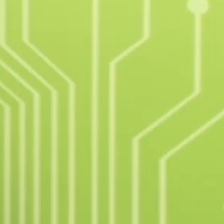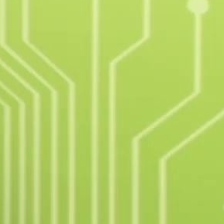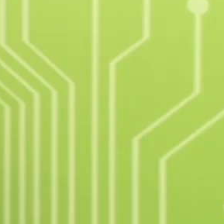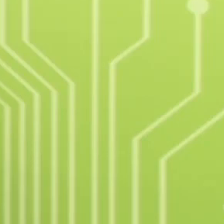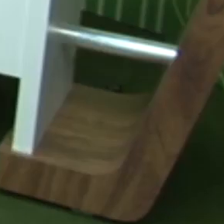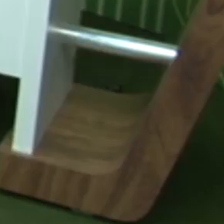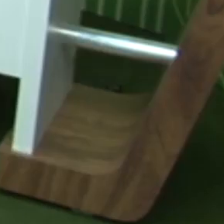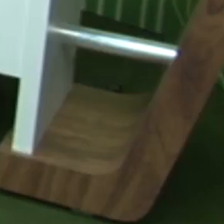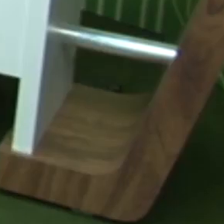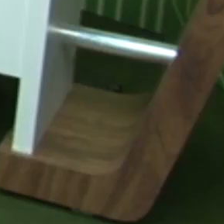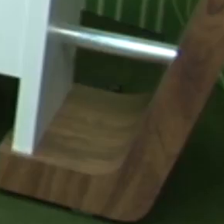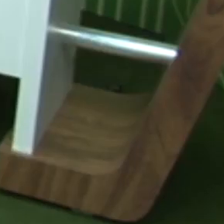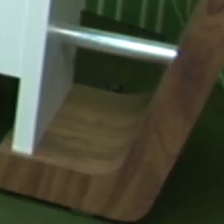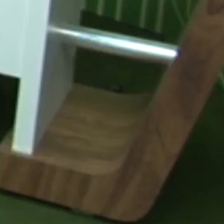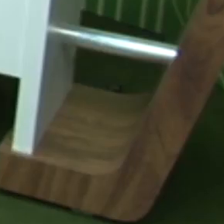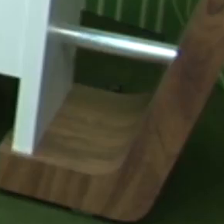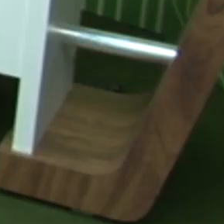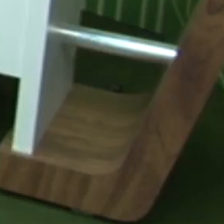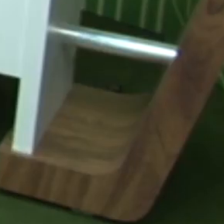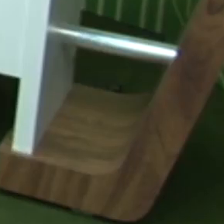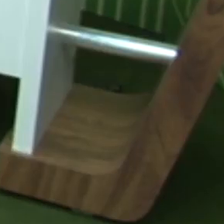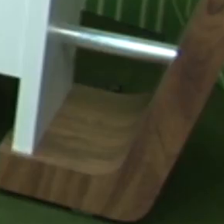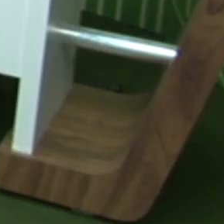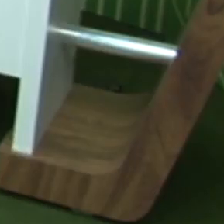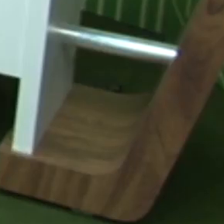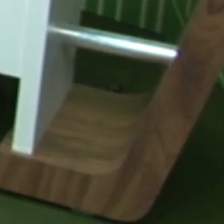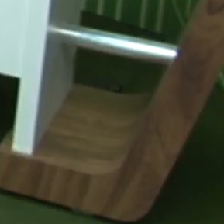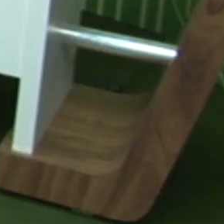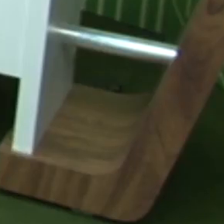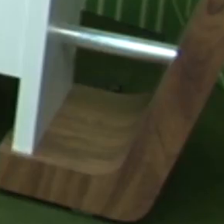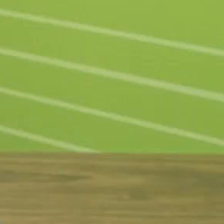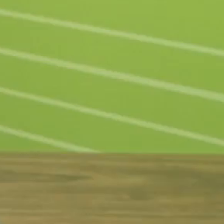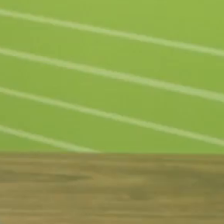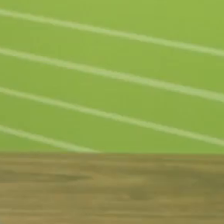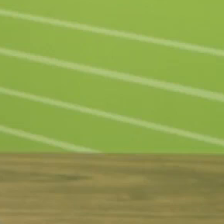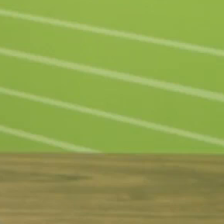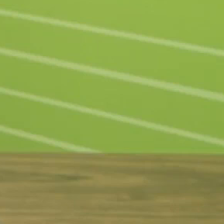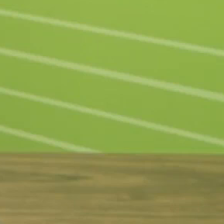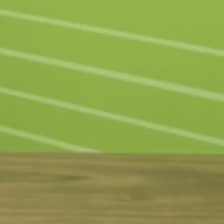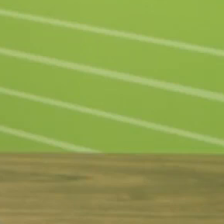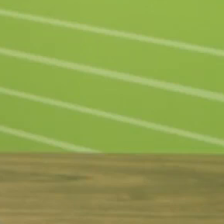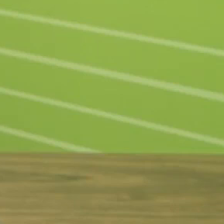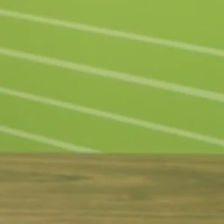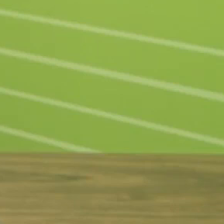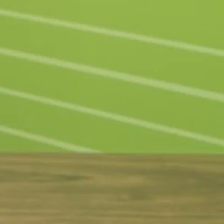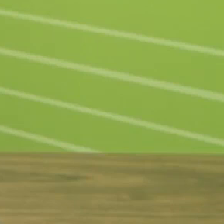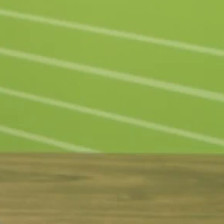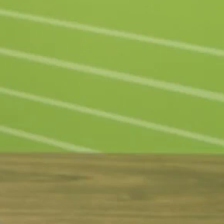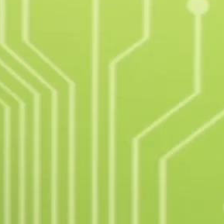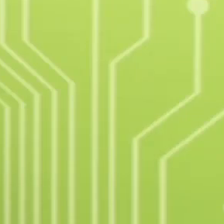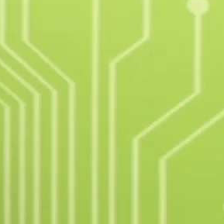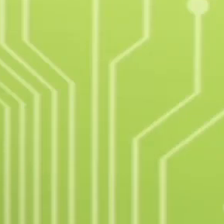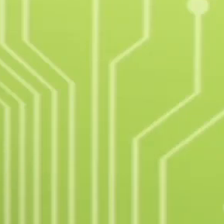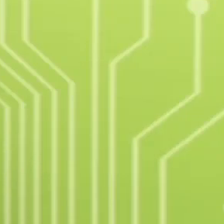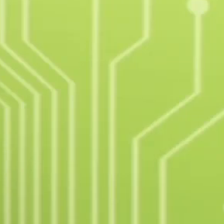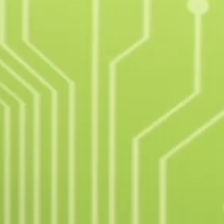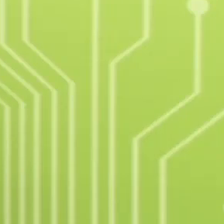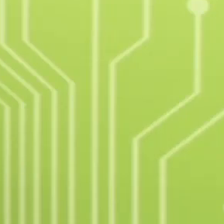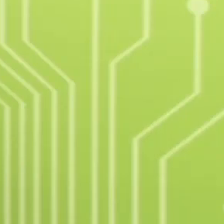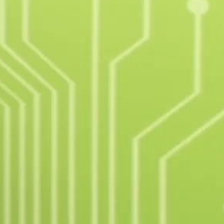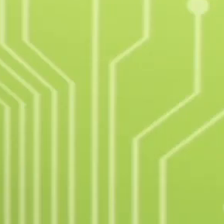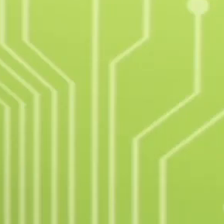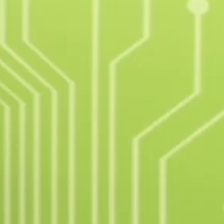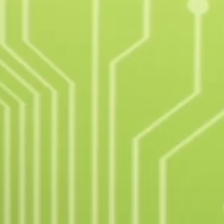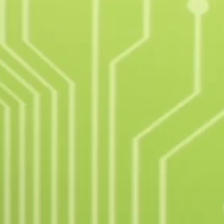Olá, professor. Boa noite, professora. Boa noite, alunos. Vamos à nossa última aula, né, para uma revisão antes da prova. É isso aí. Vamos